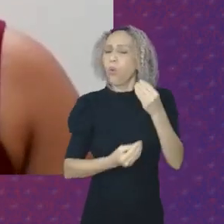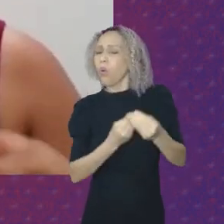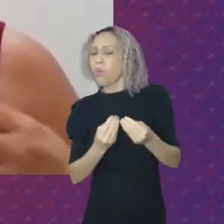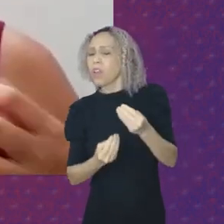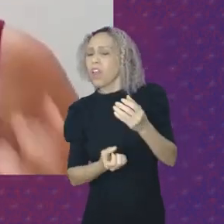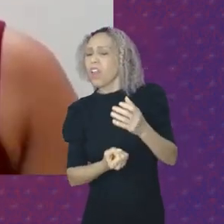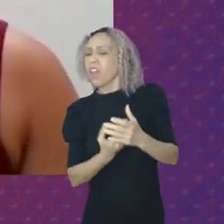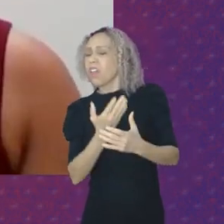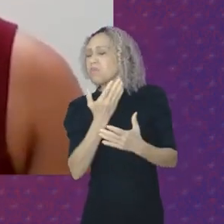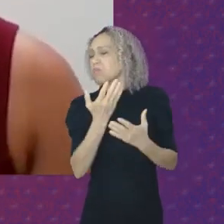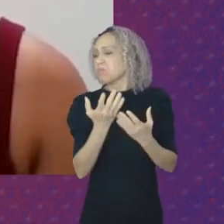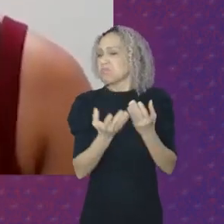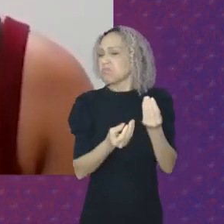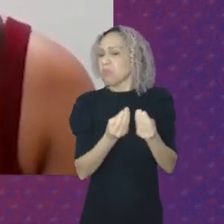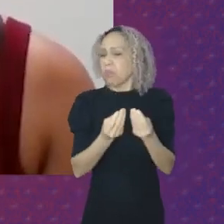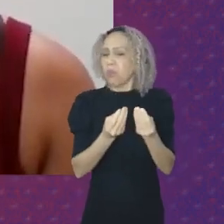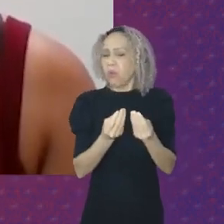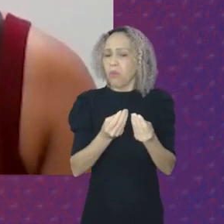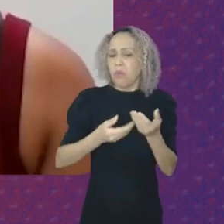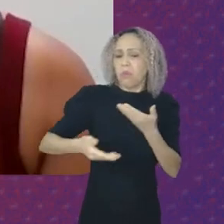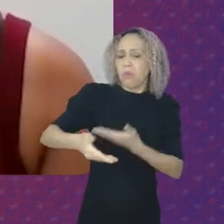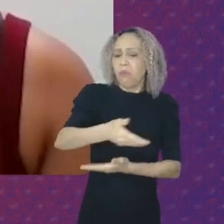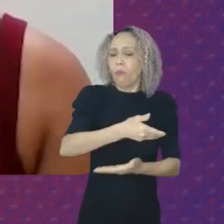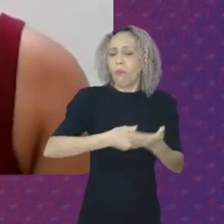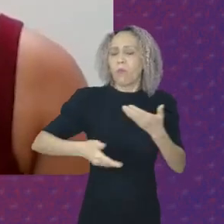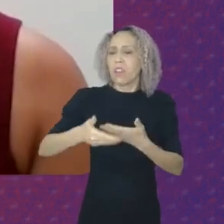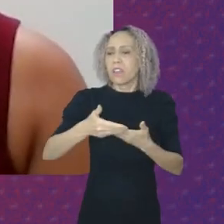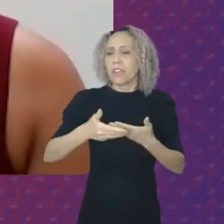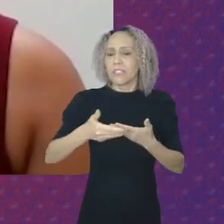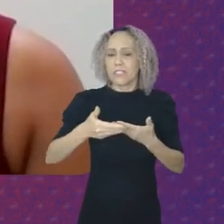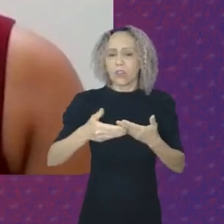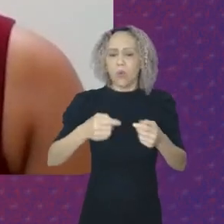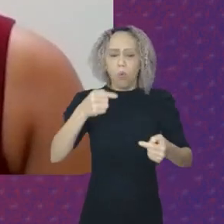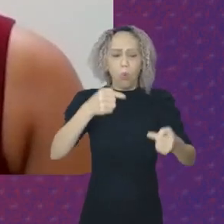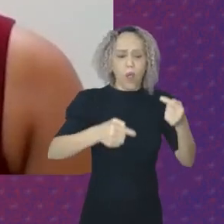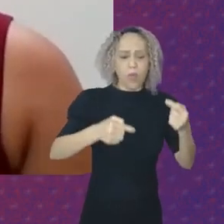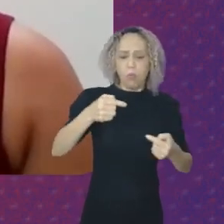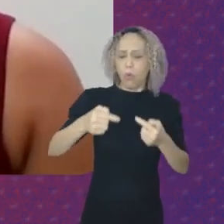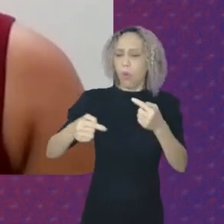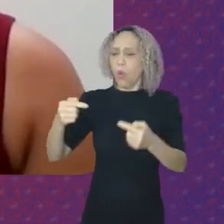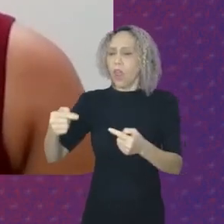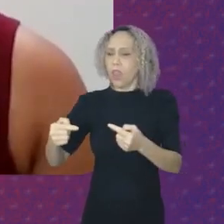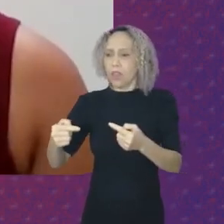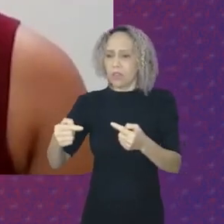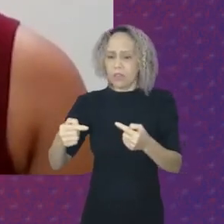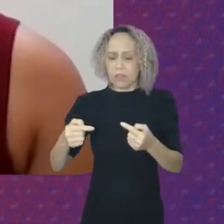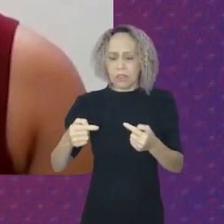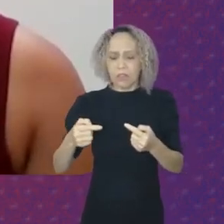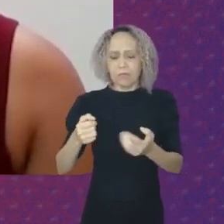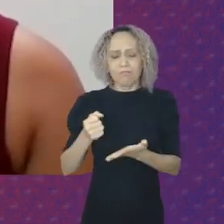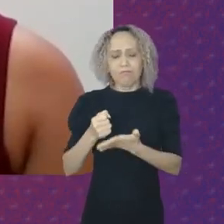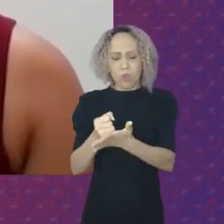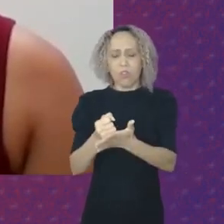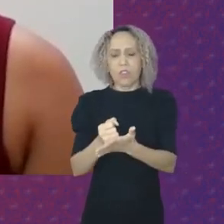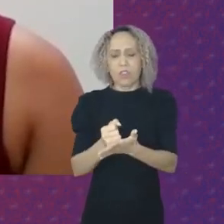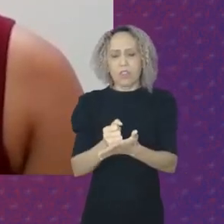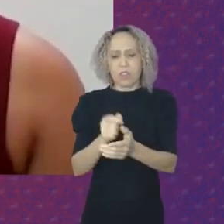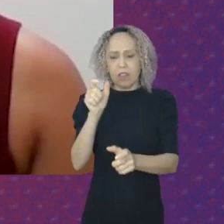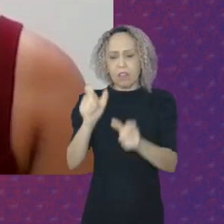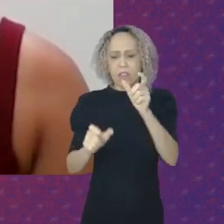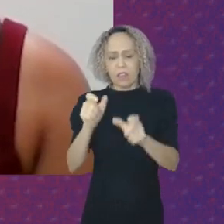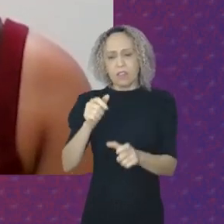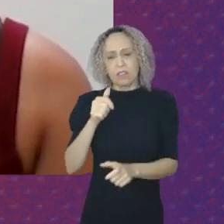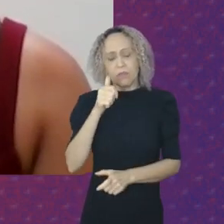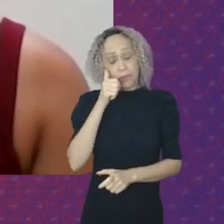onde surgiu e como ele se relaciona com as políticas para as mulheres, em especial as políticas